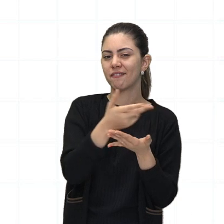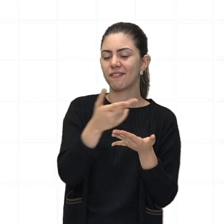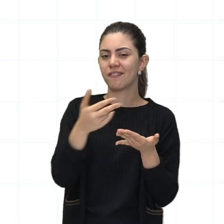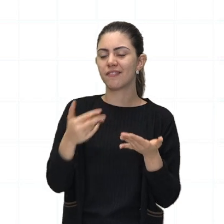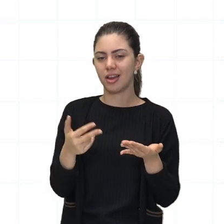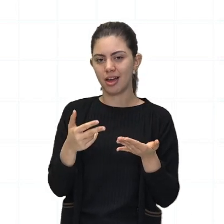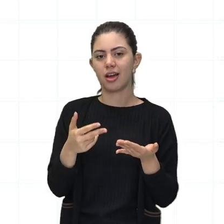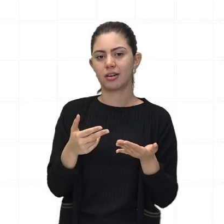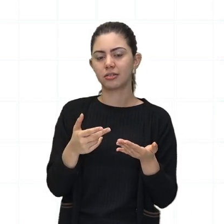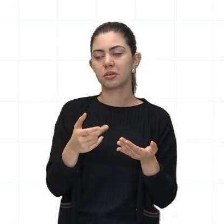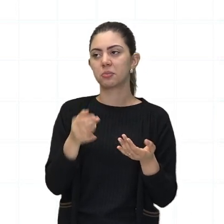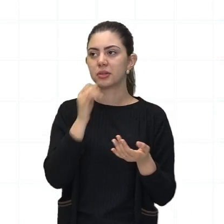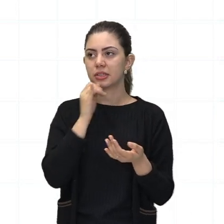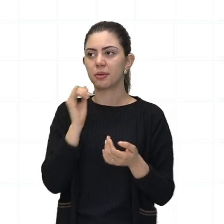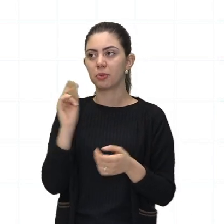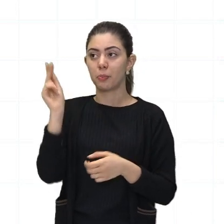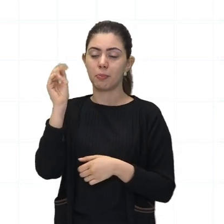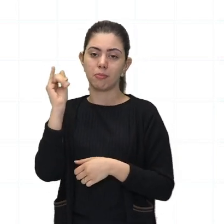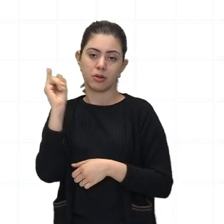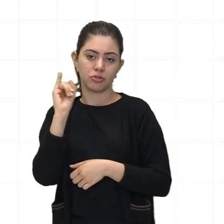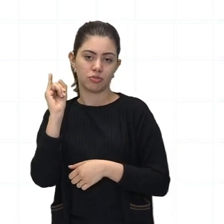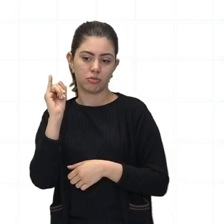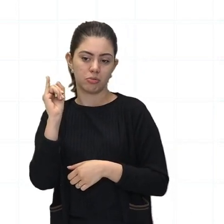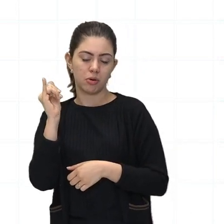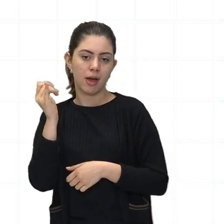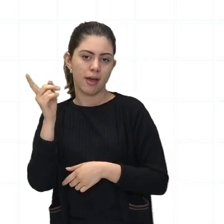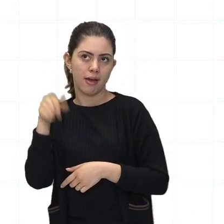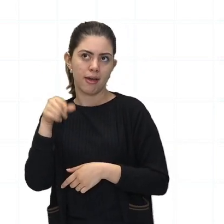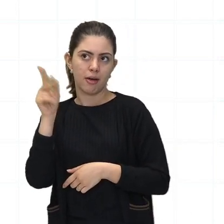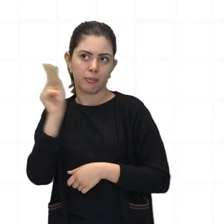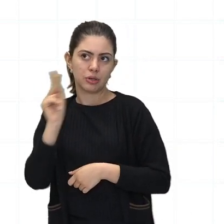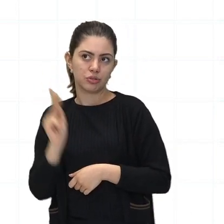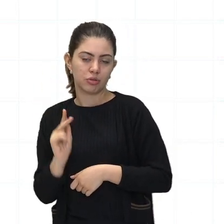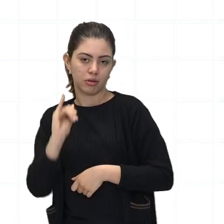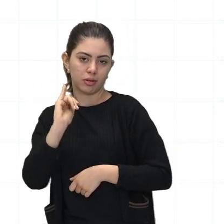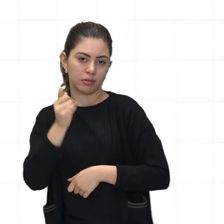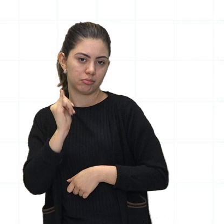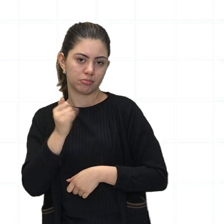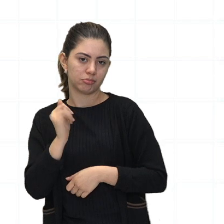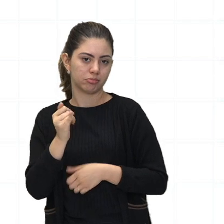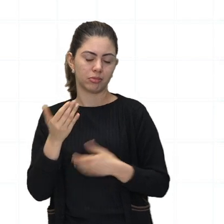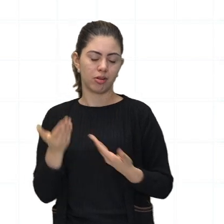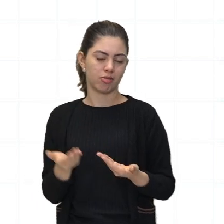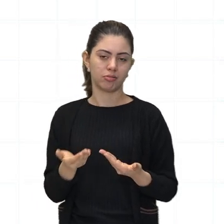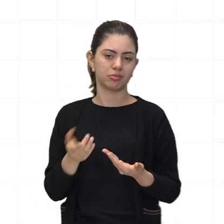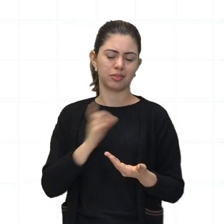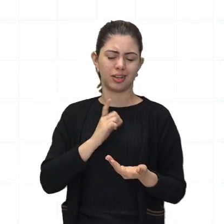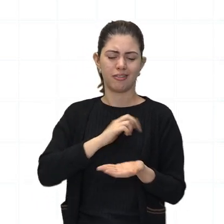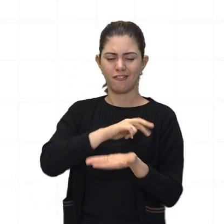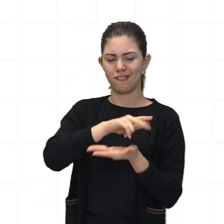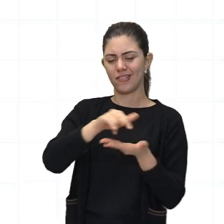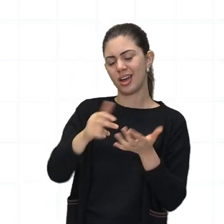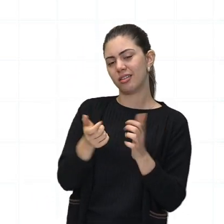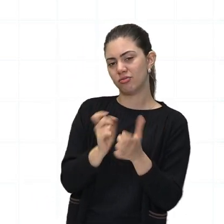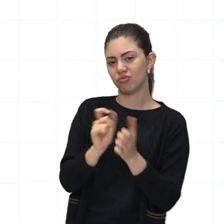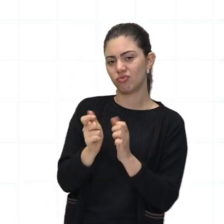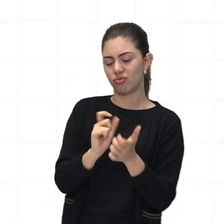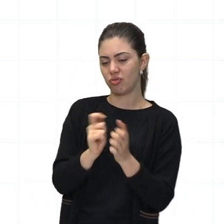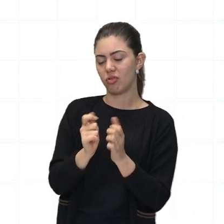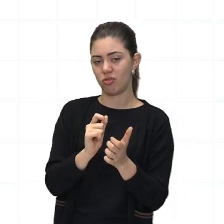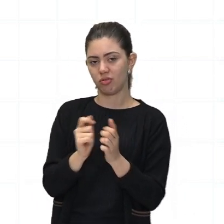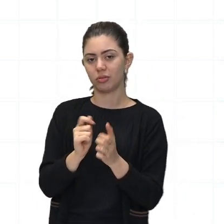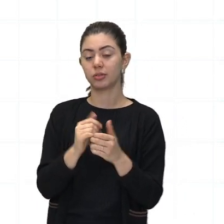é contado, ou você vai para eliminar deuses, enfim, vários jogos em que nós temos essas ideias que